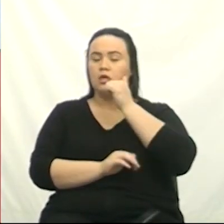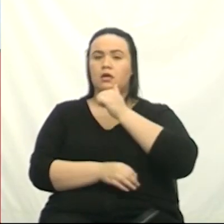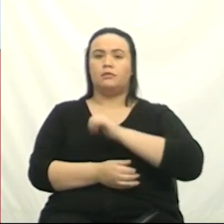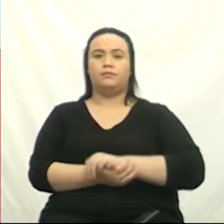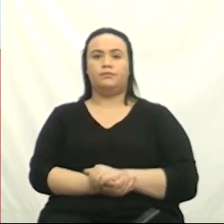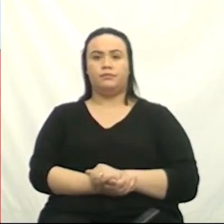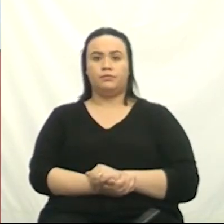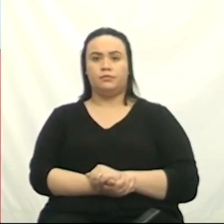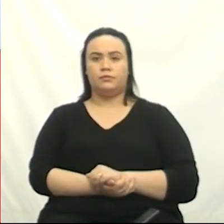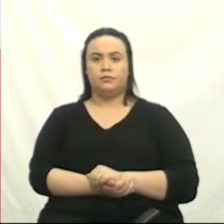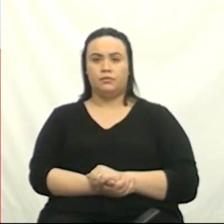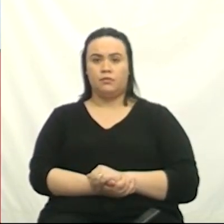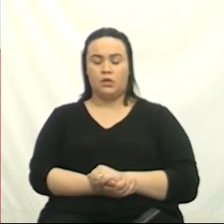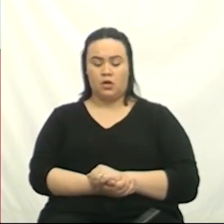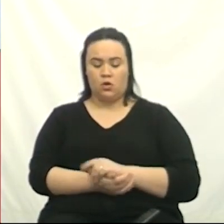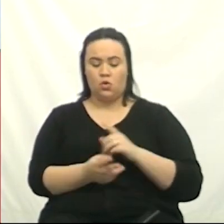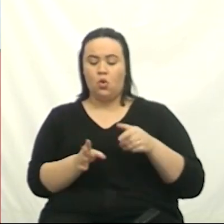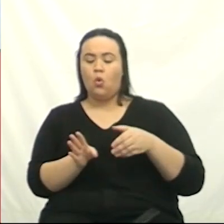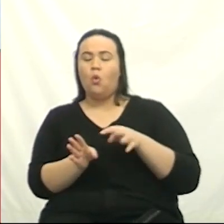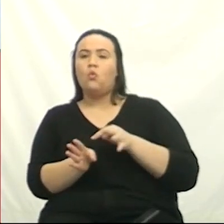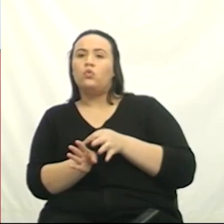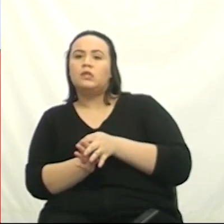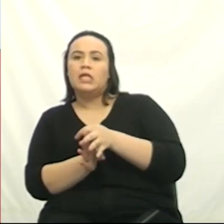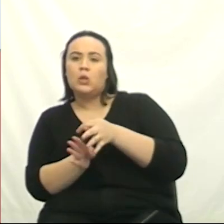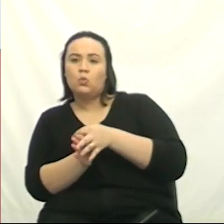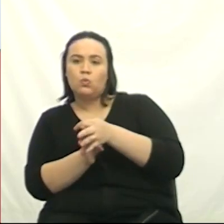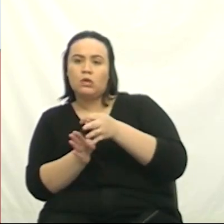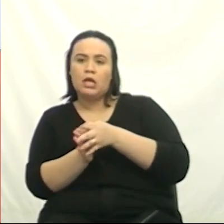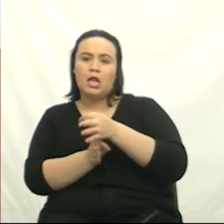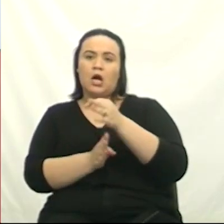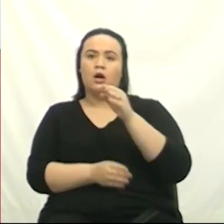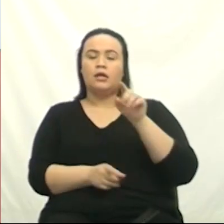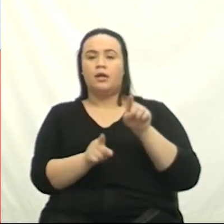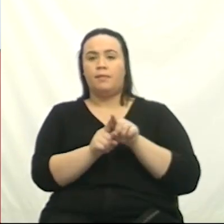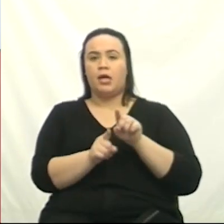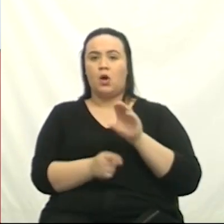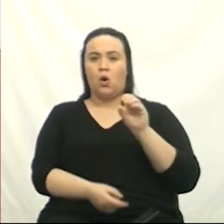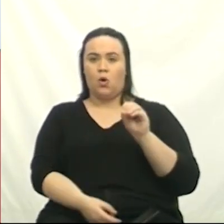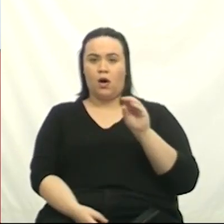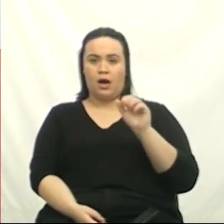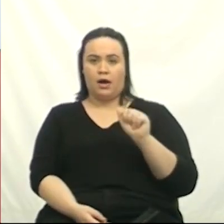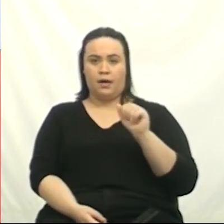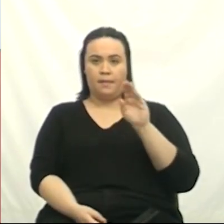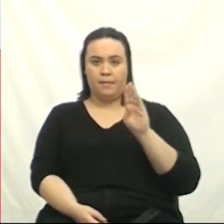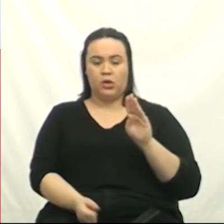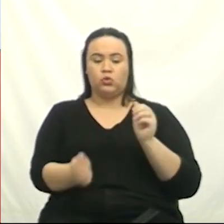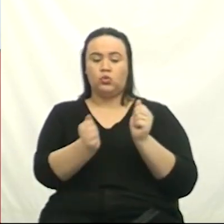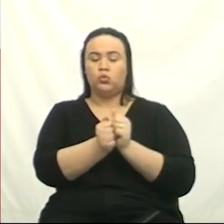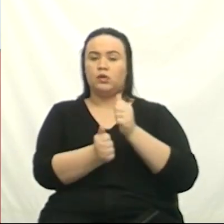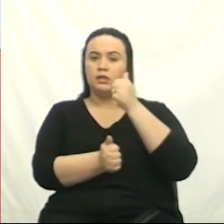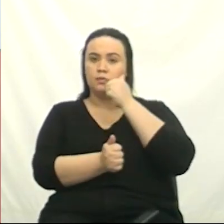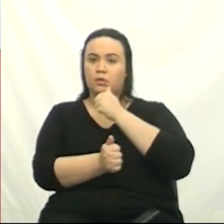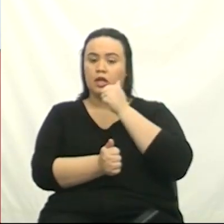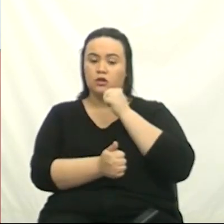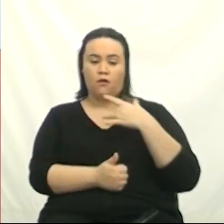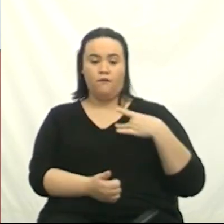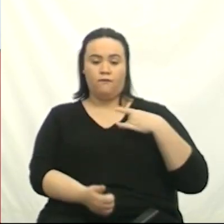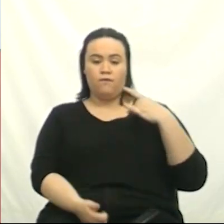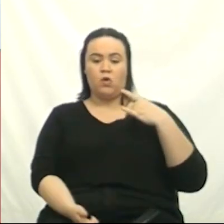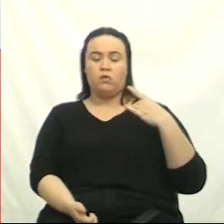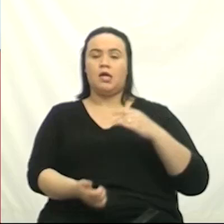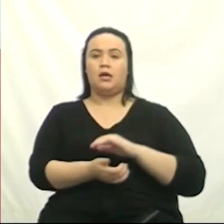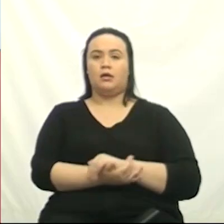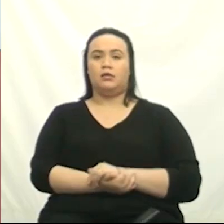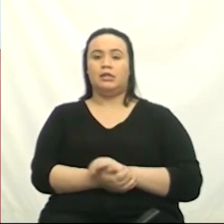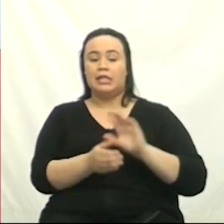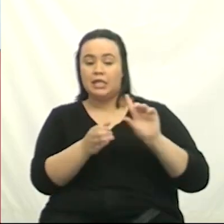pelo conselho tutelar pela OAB que faz um trabalho junto às mulheres de maneira voluntária dentro da dpcmi